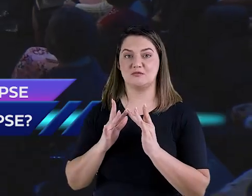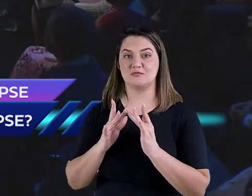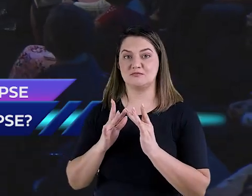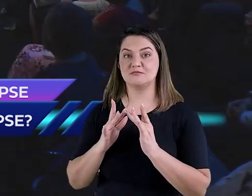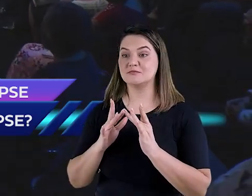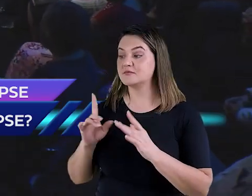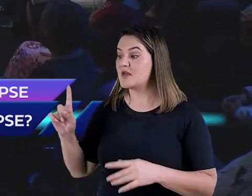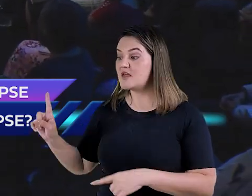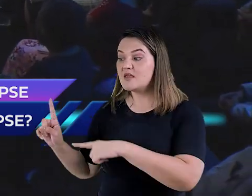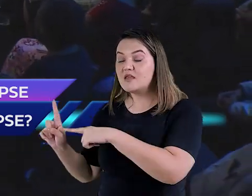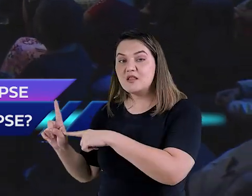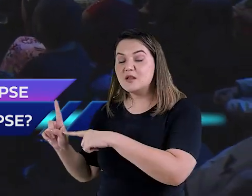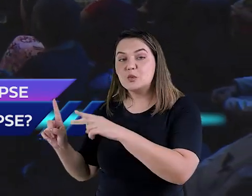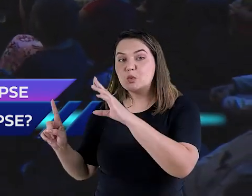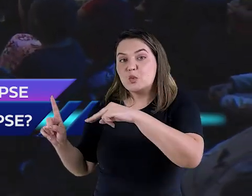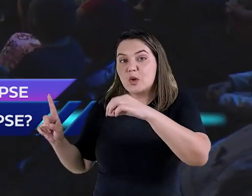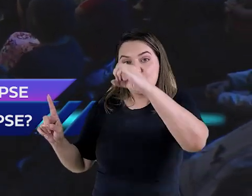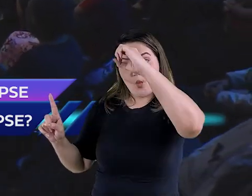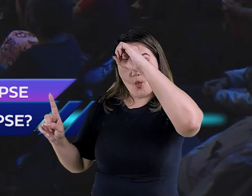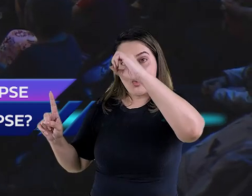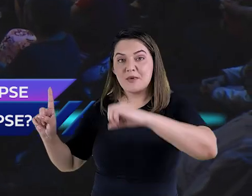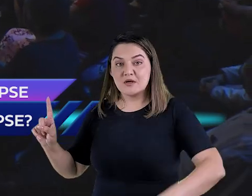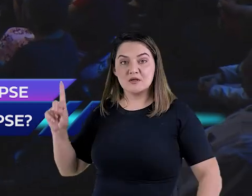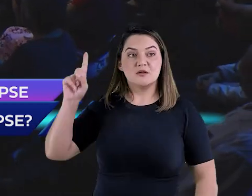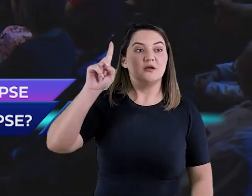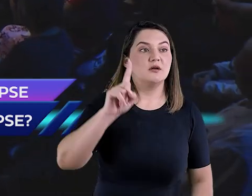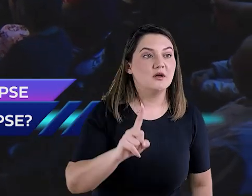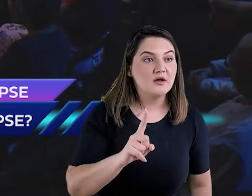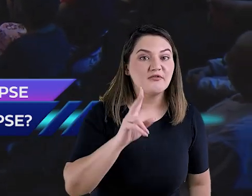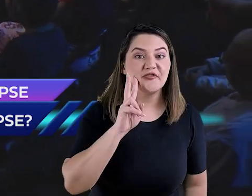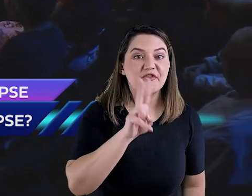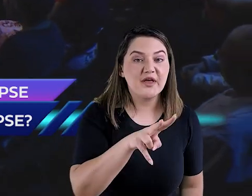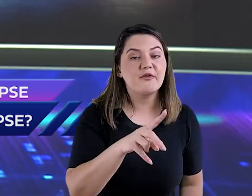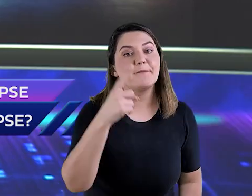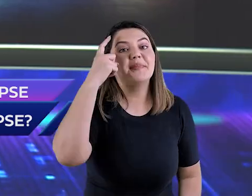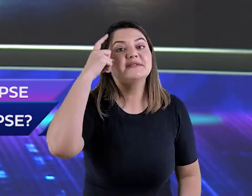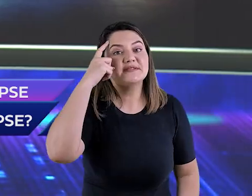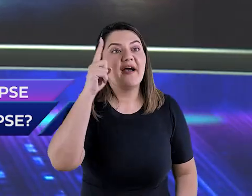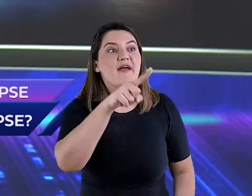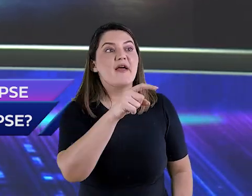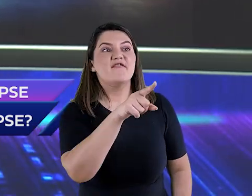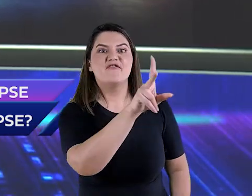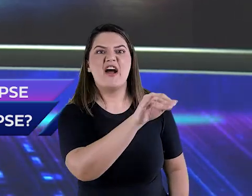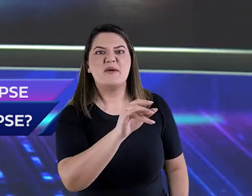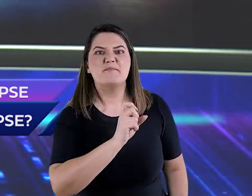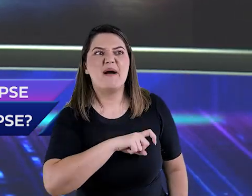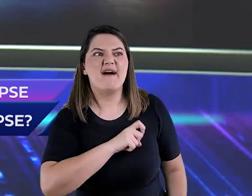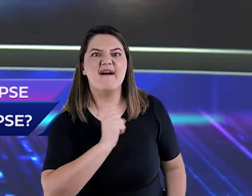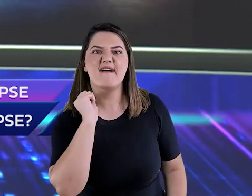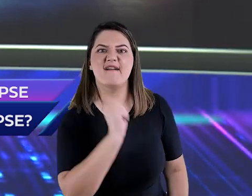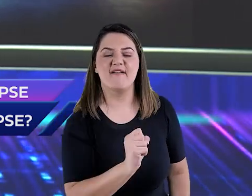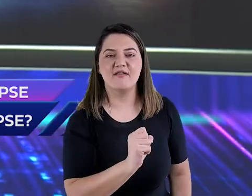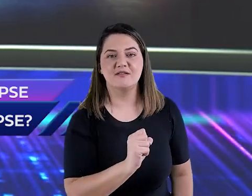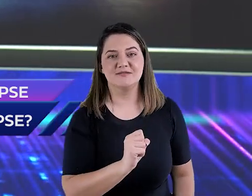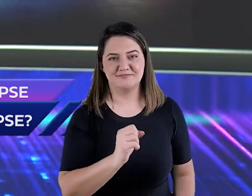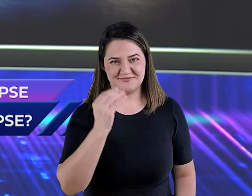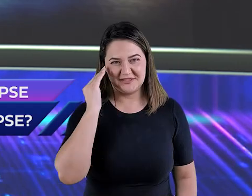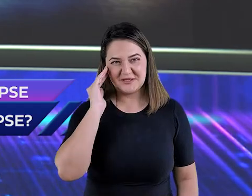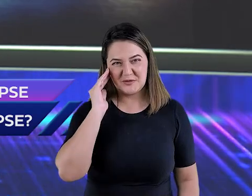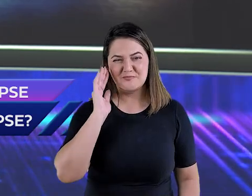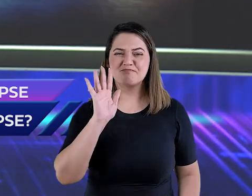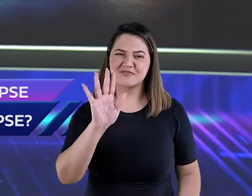para salvar. O Apocalipse, ele nos ajuda a entender